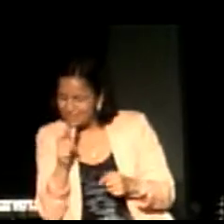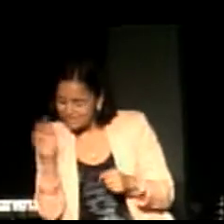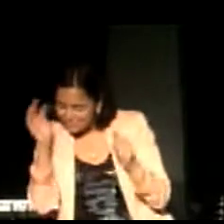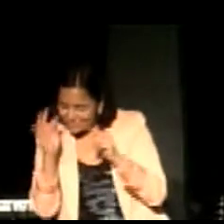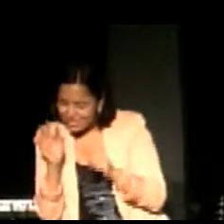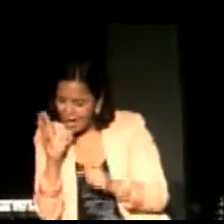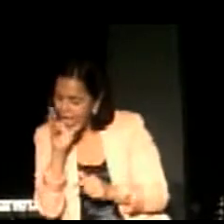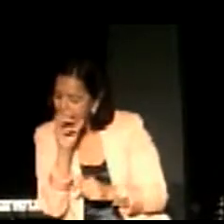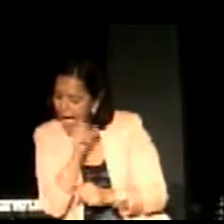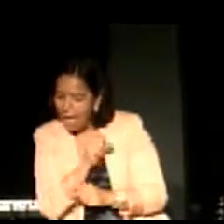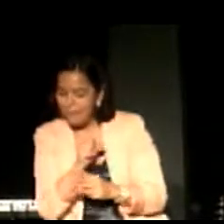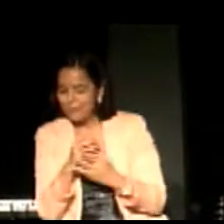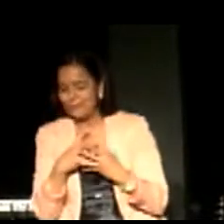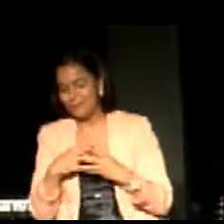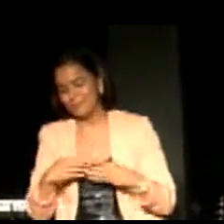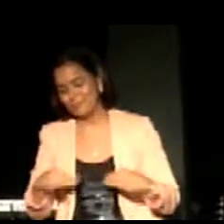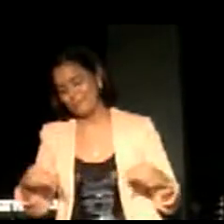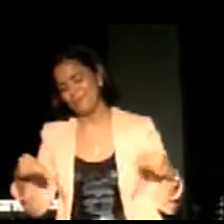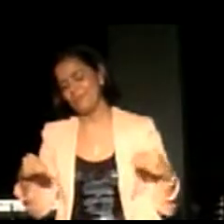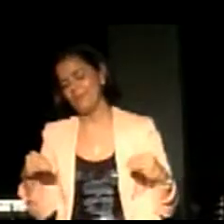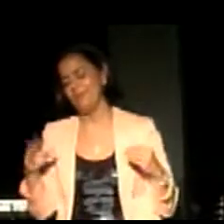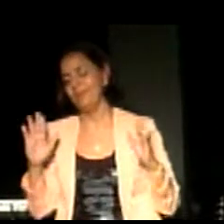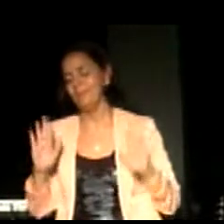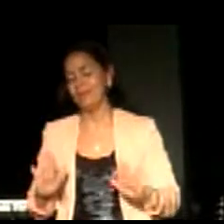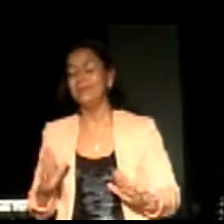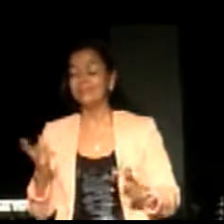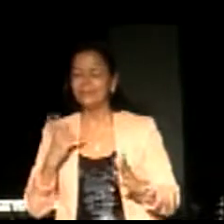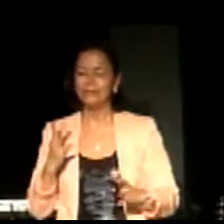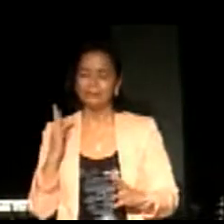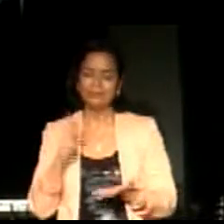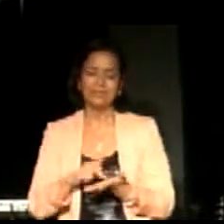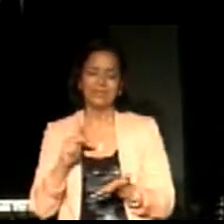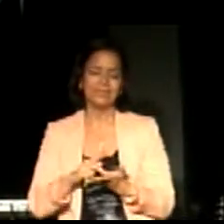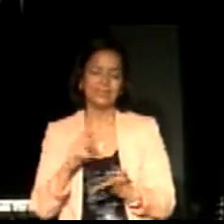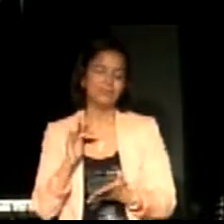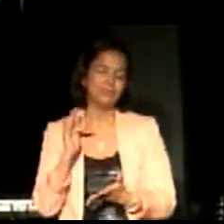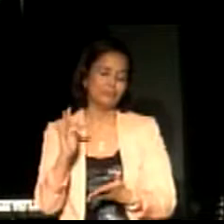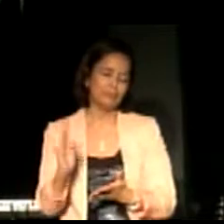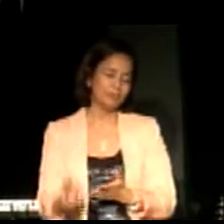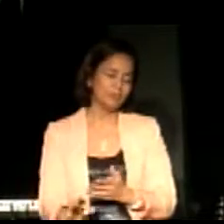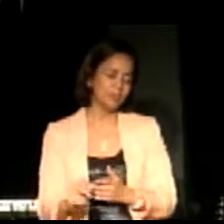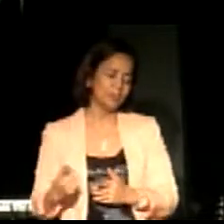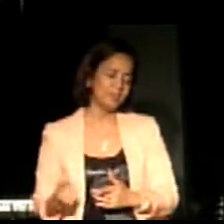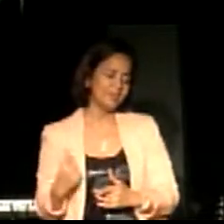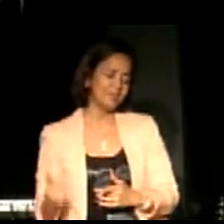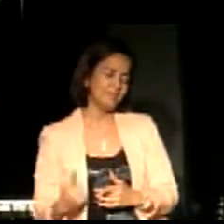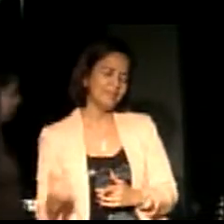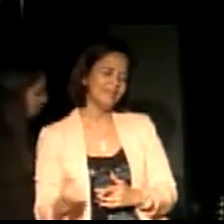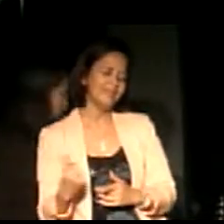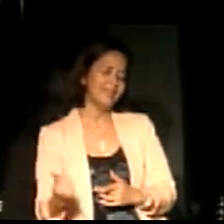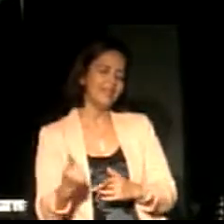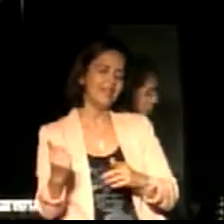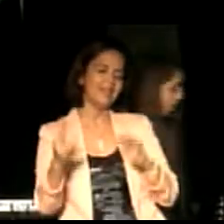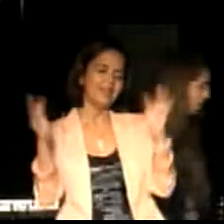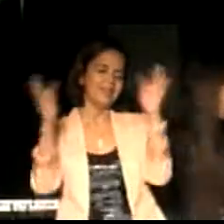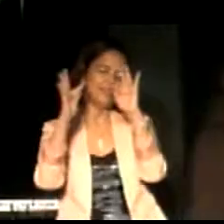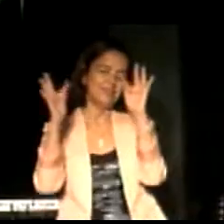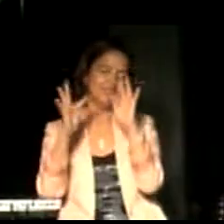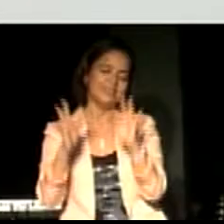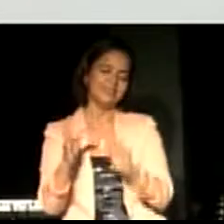felicidade que ainda não conhecemos e que, de certa forma, já podemos viver